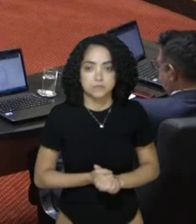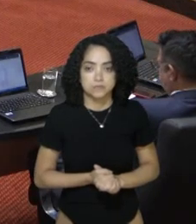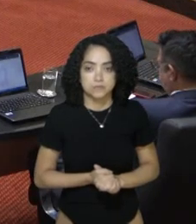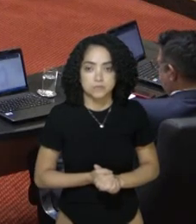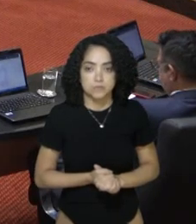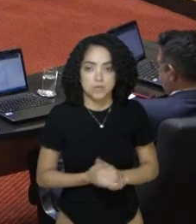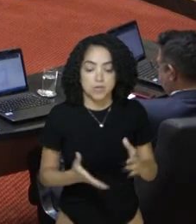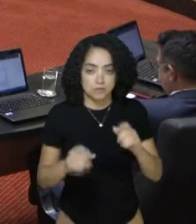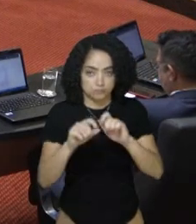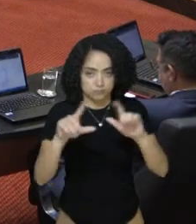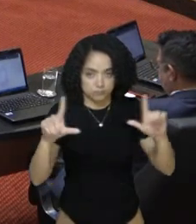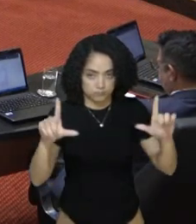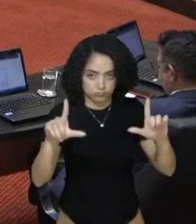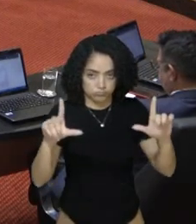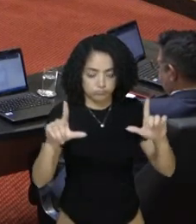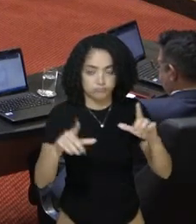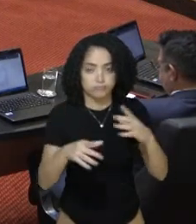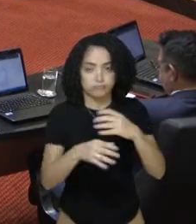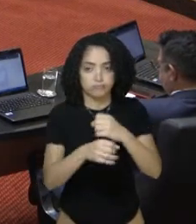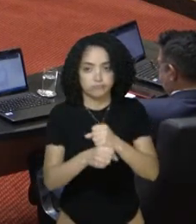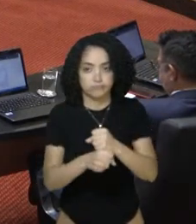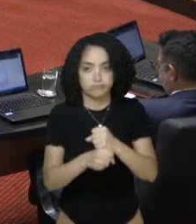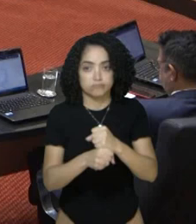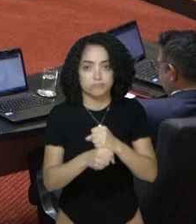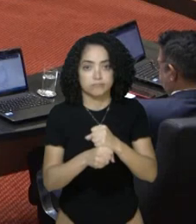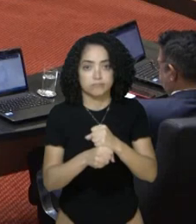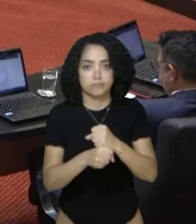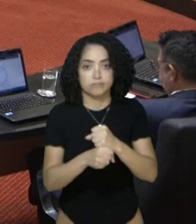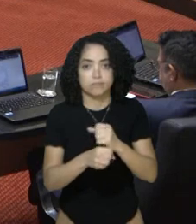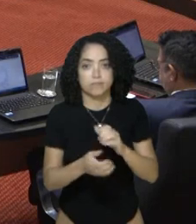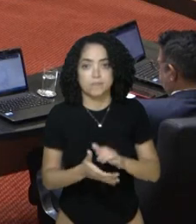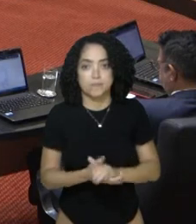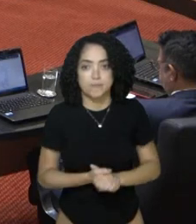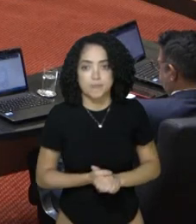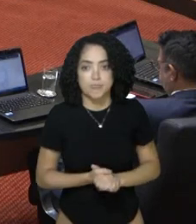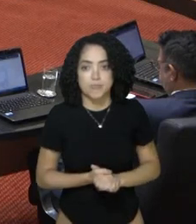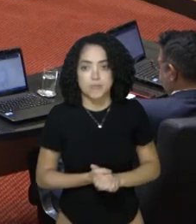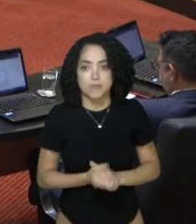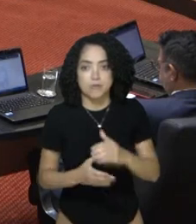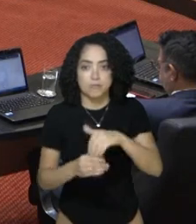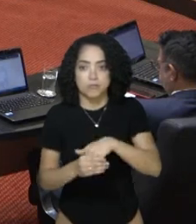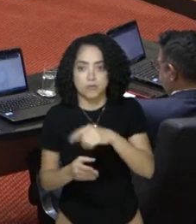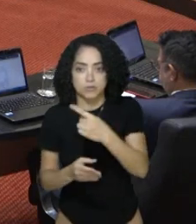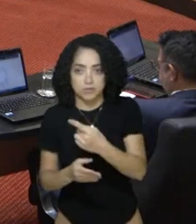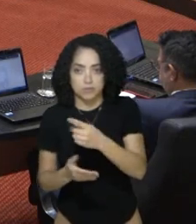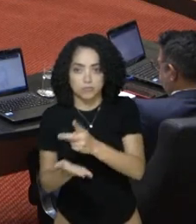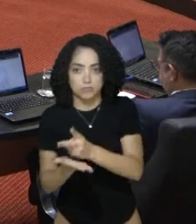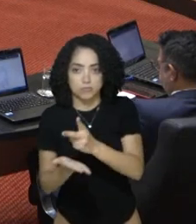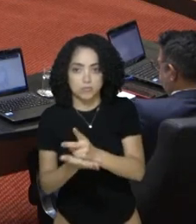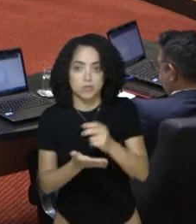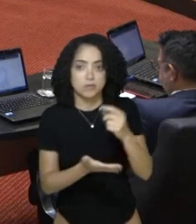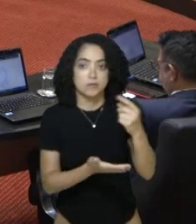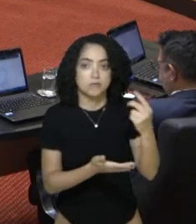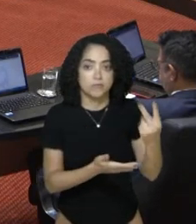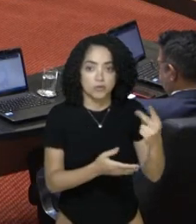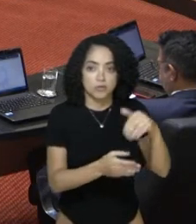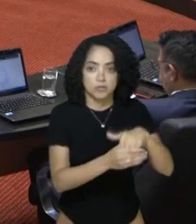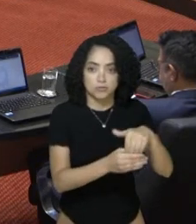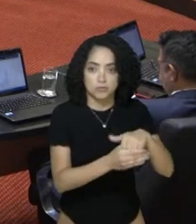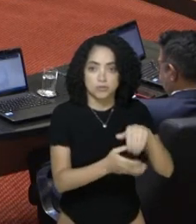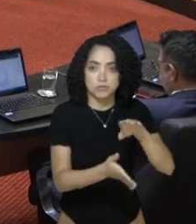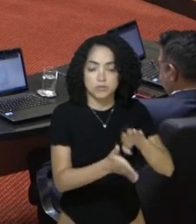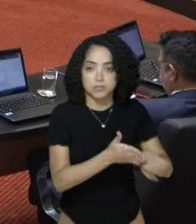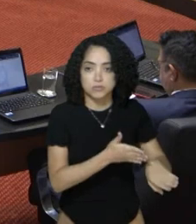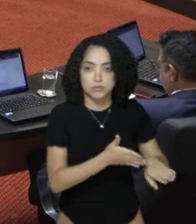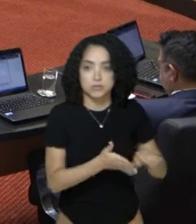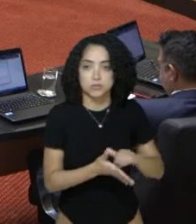presidente. Vota, é muito vota, breve. Só um minuto, deputada Paulinha. Perdão. Quem vota 1, mantém o veto. Quem pode vota 2, rejeita o